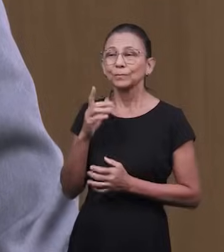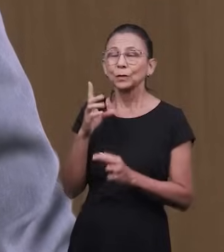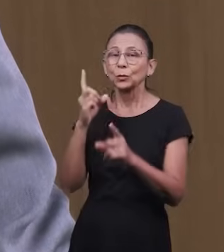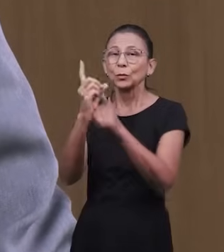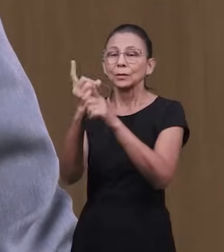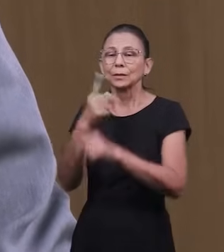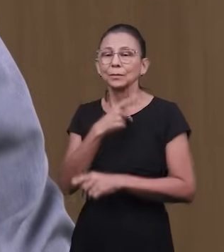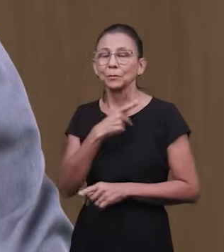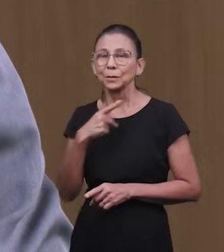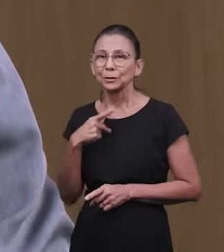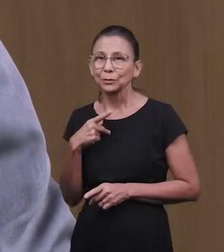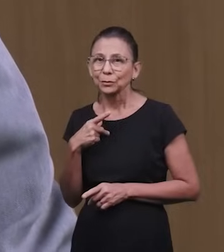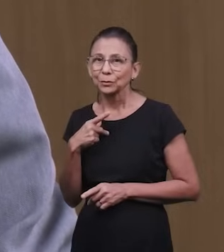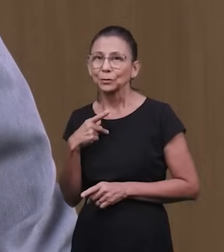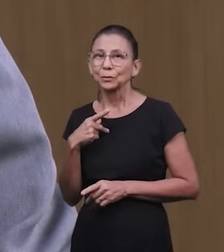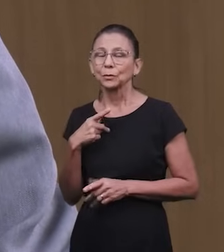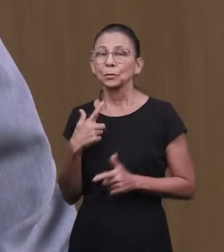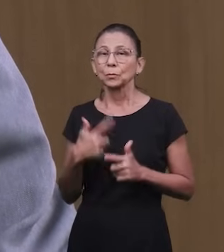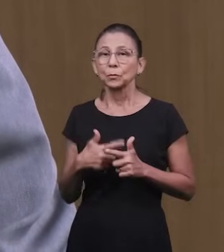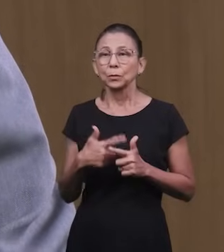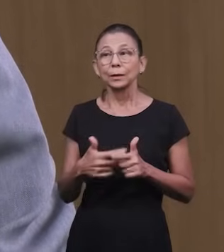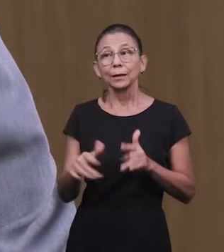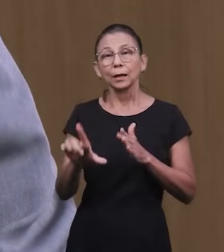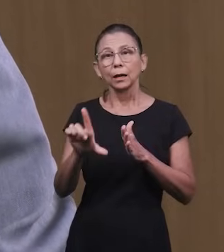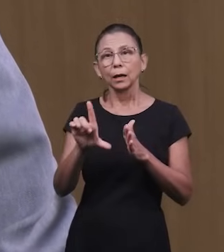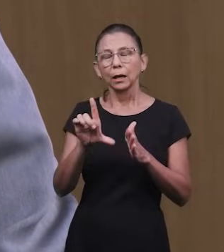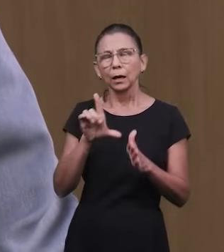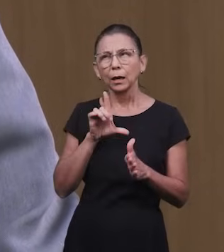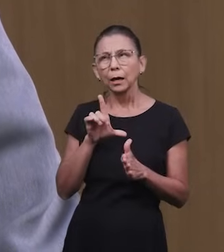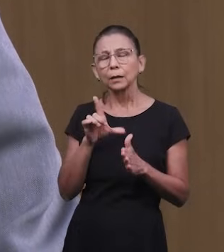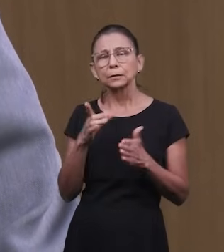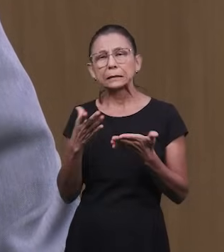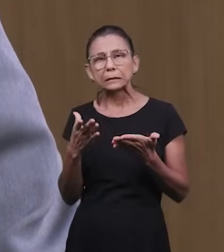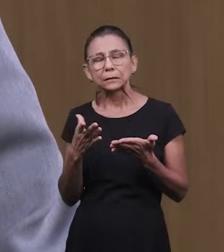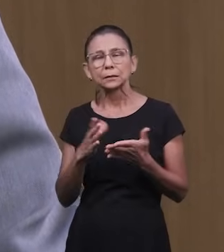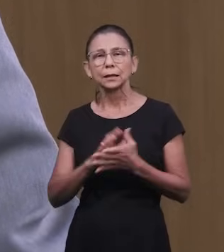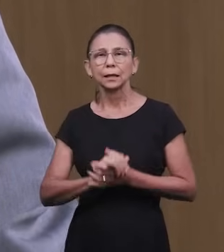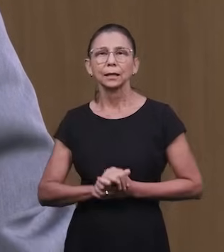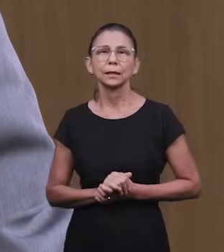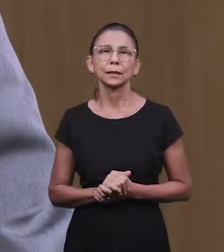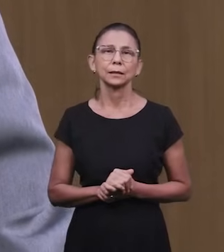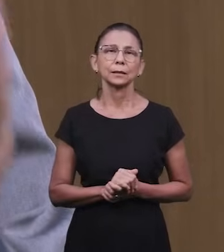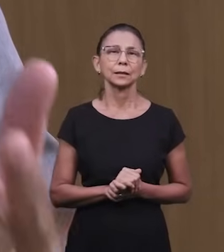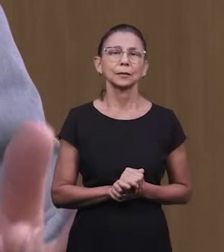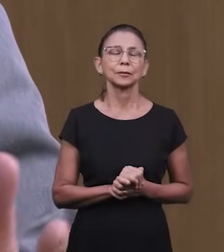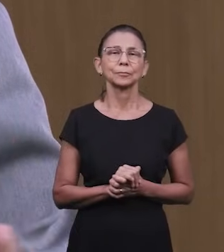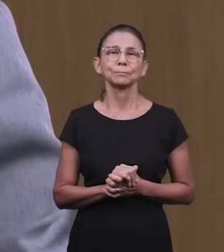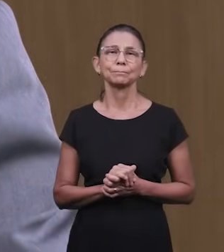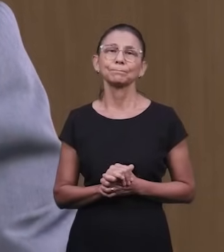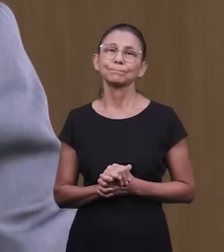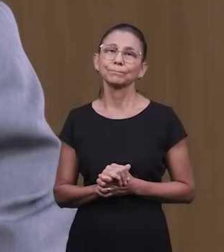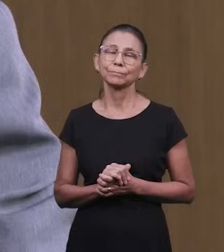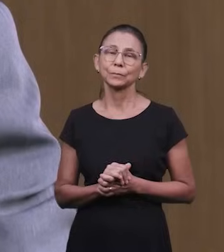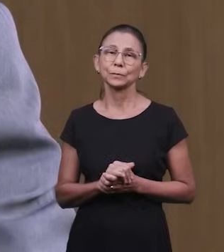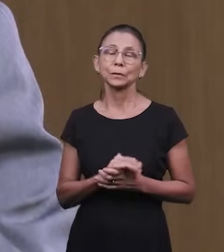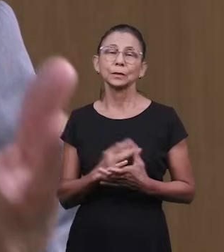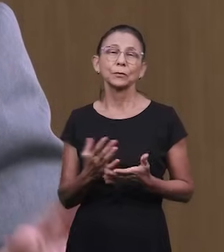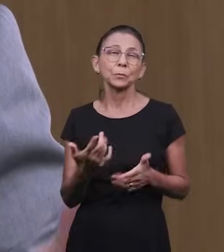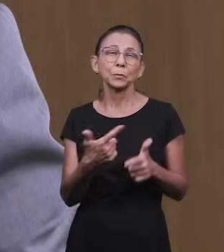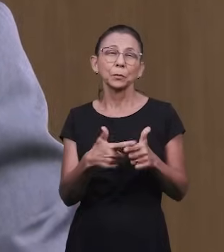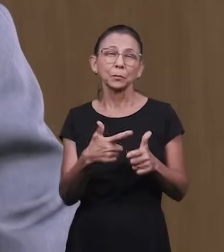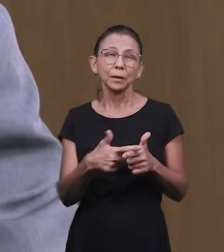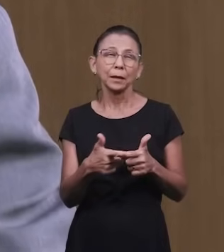antes, né? Essa jovem, ela tinha atividade na